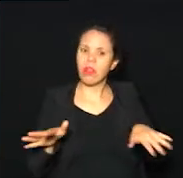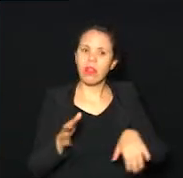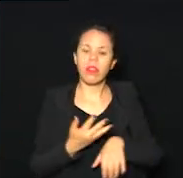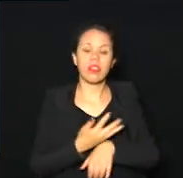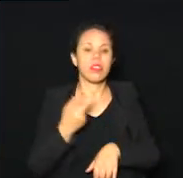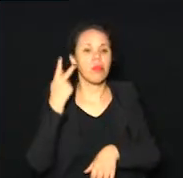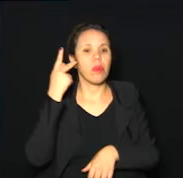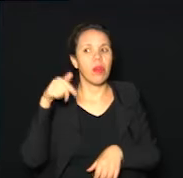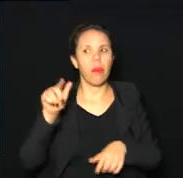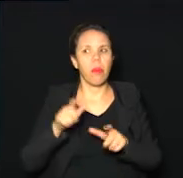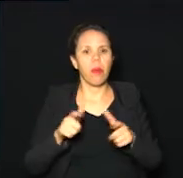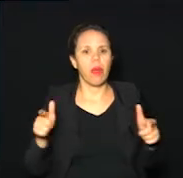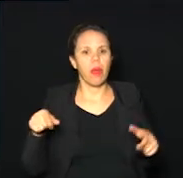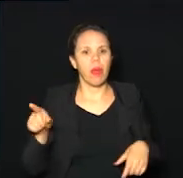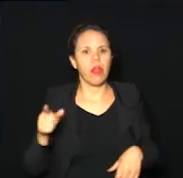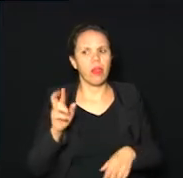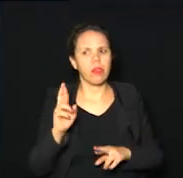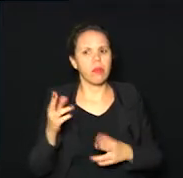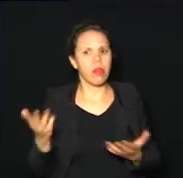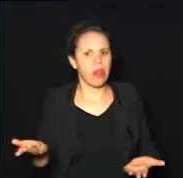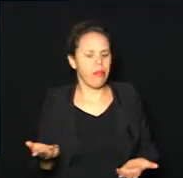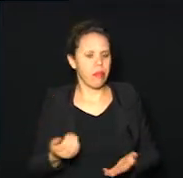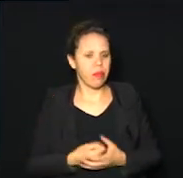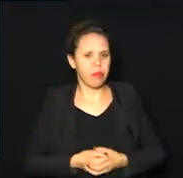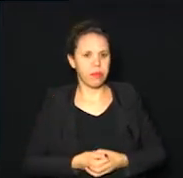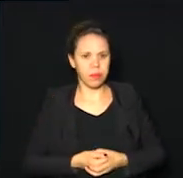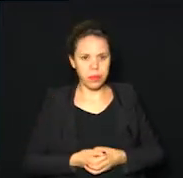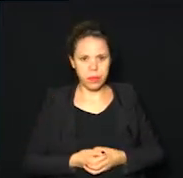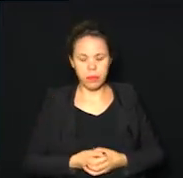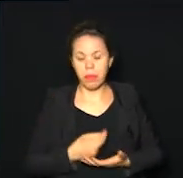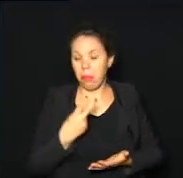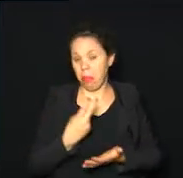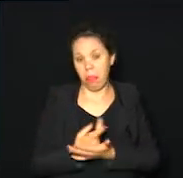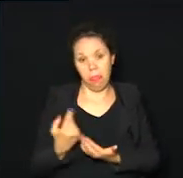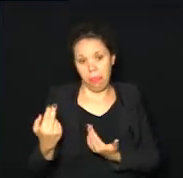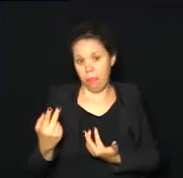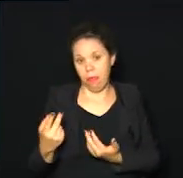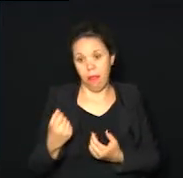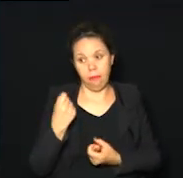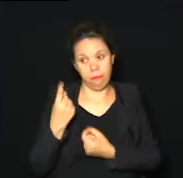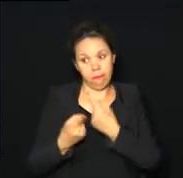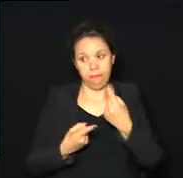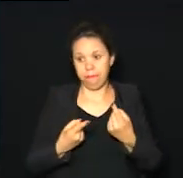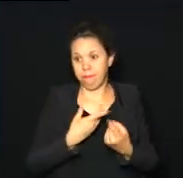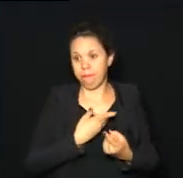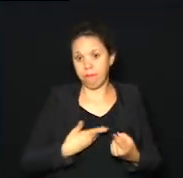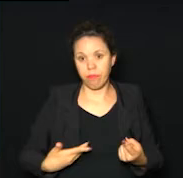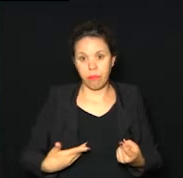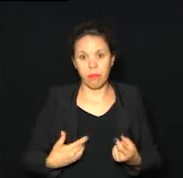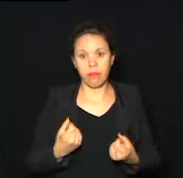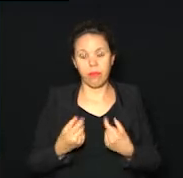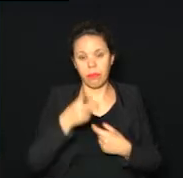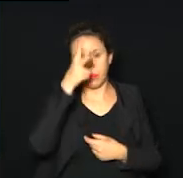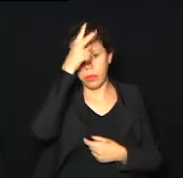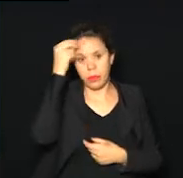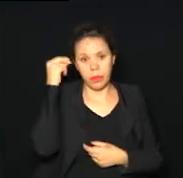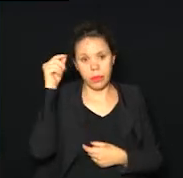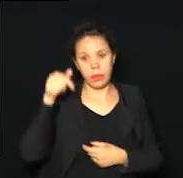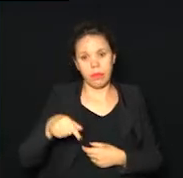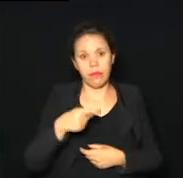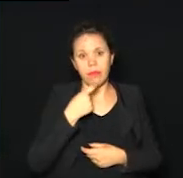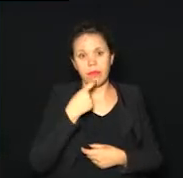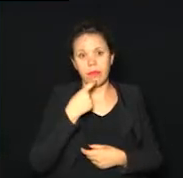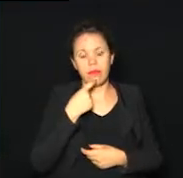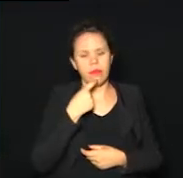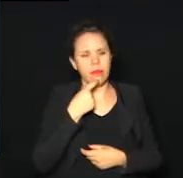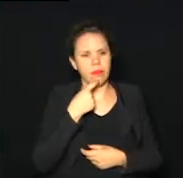ser muito maior do que ele esperava. Mesmo assim, alguns governadores e prefeitos, inclusive daqui de